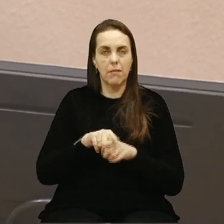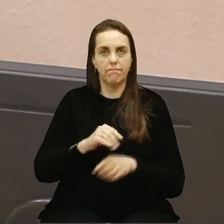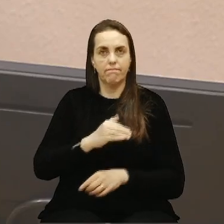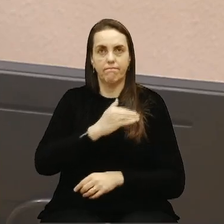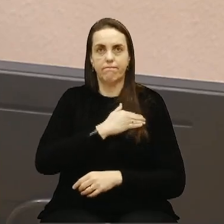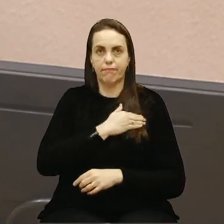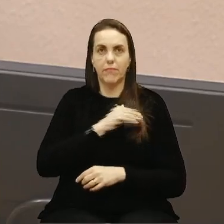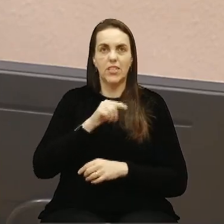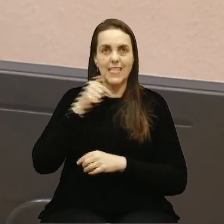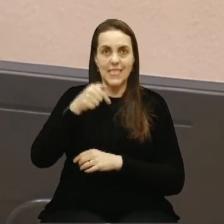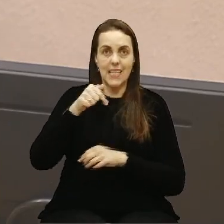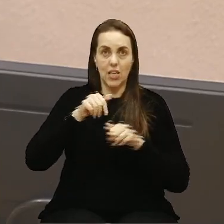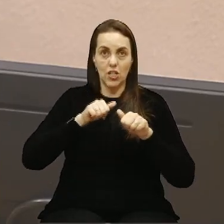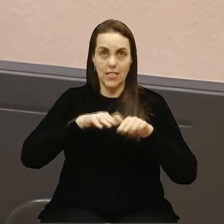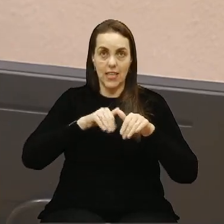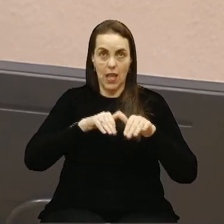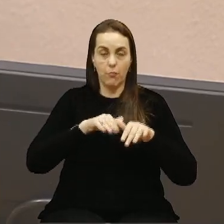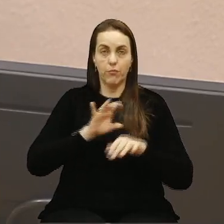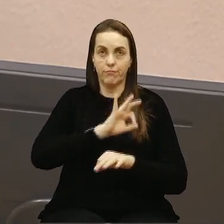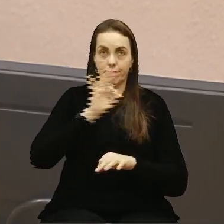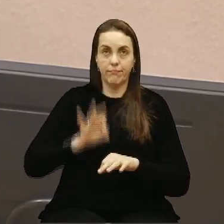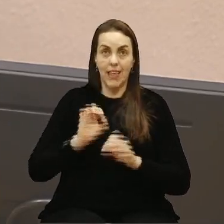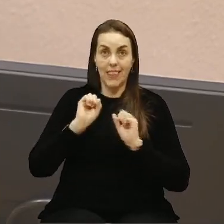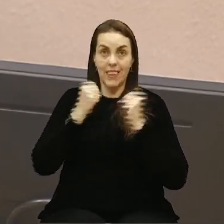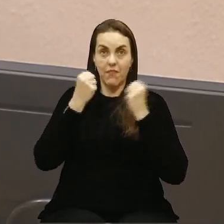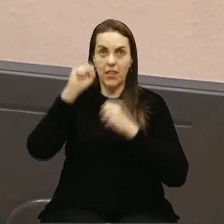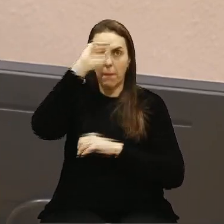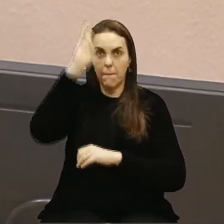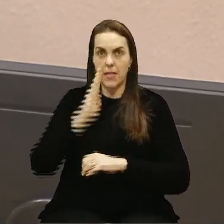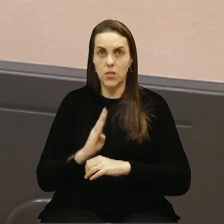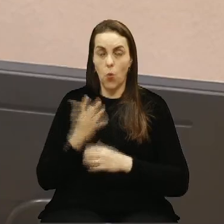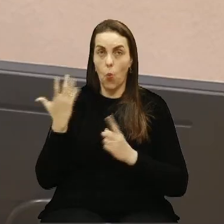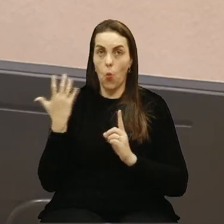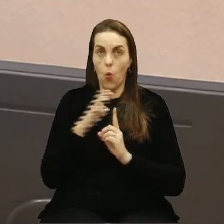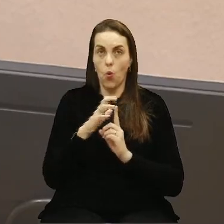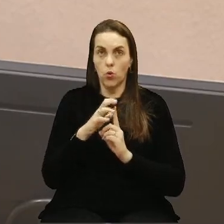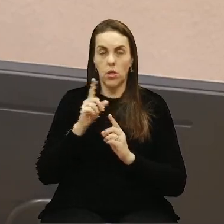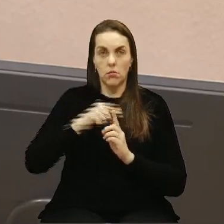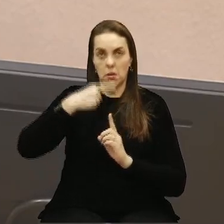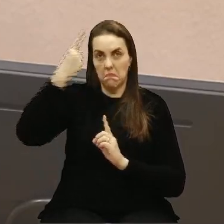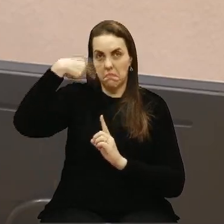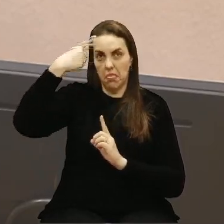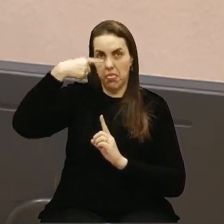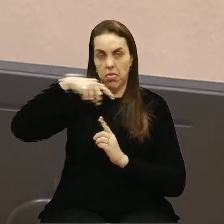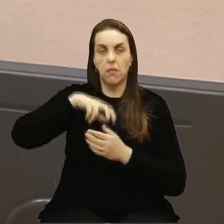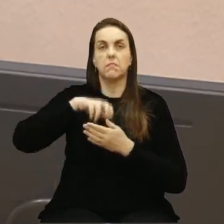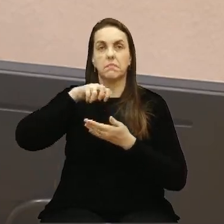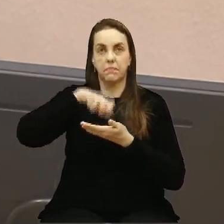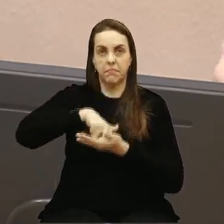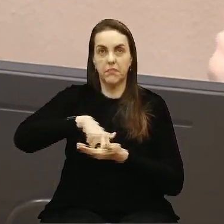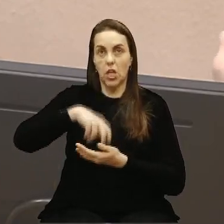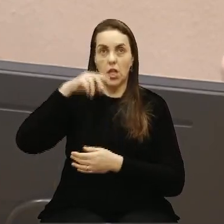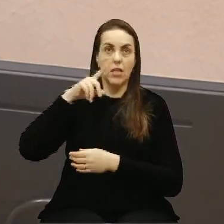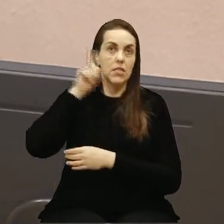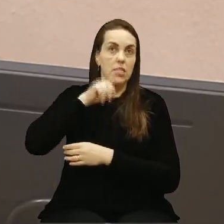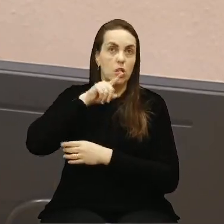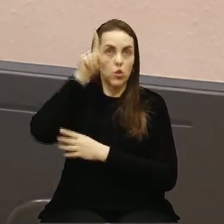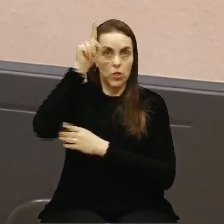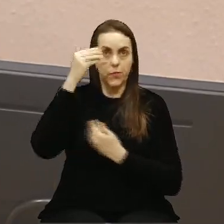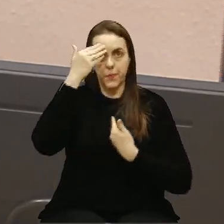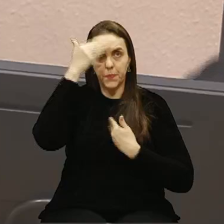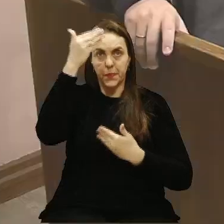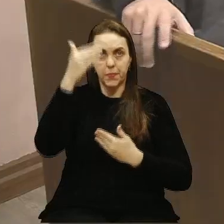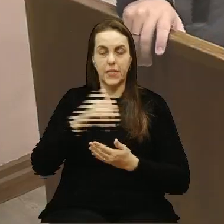para as ruas no dia 7 de setembro defender o Brasil contra a subjugação dos norte-americanos. Obrigada,